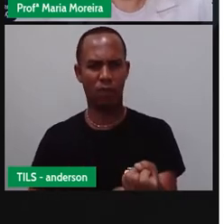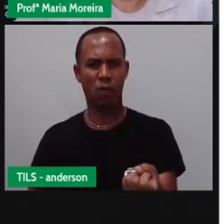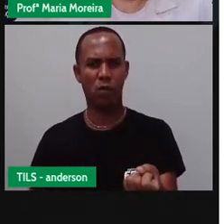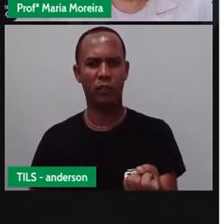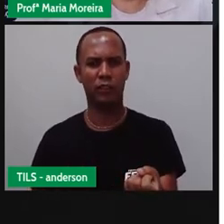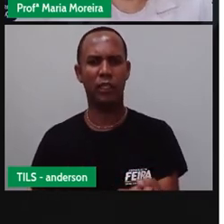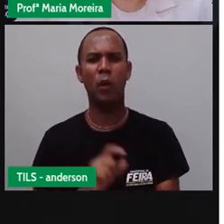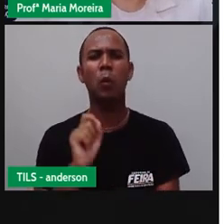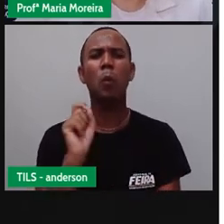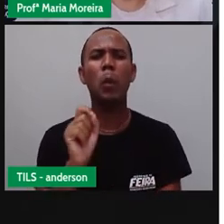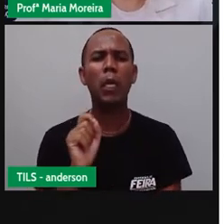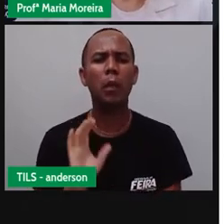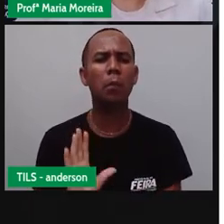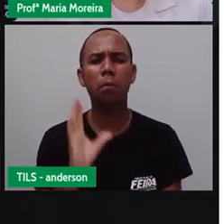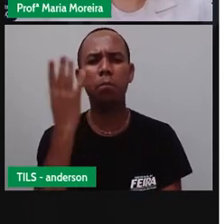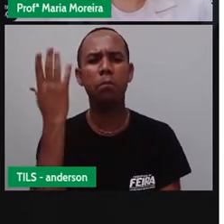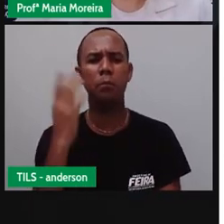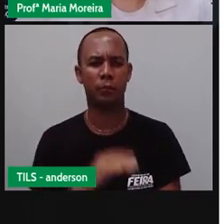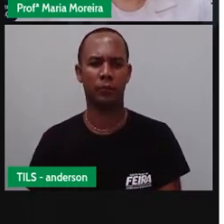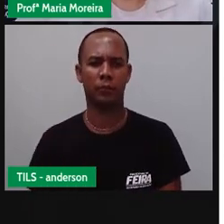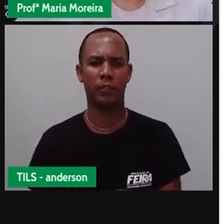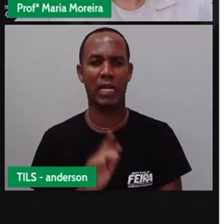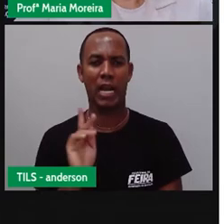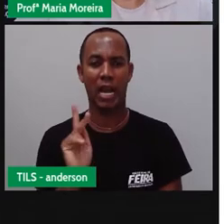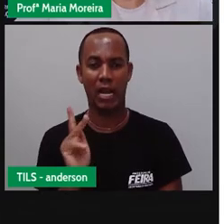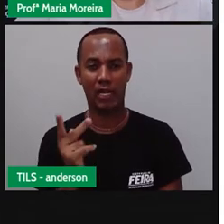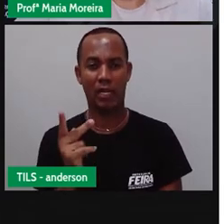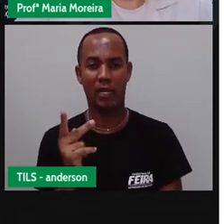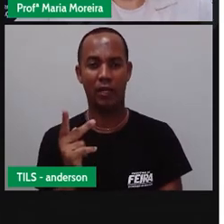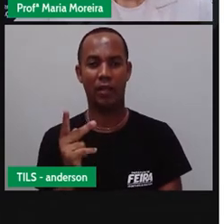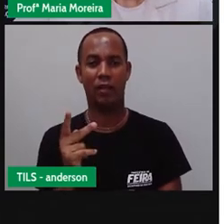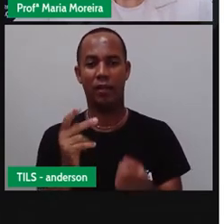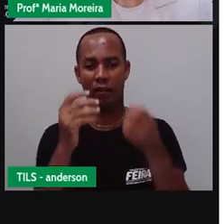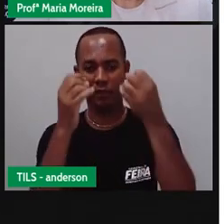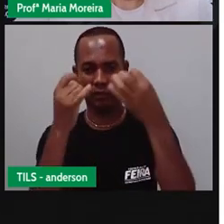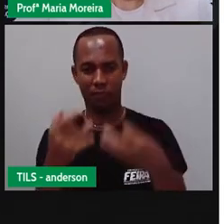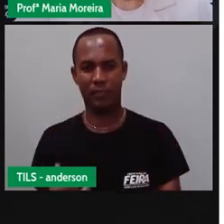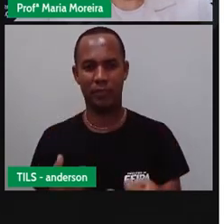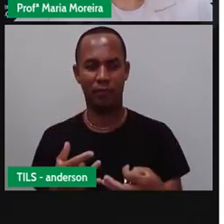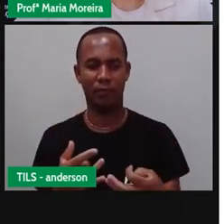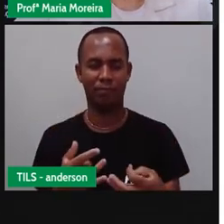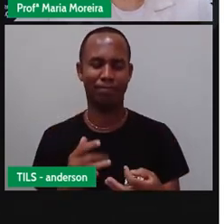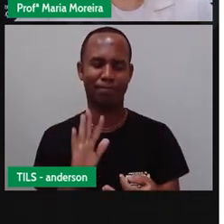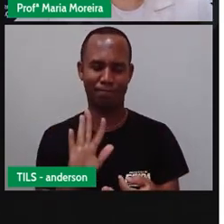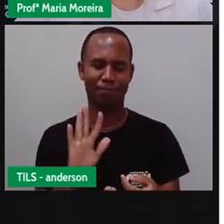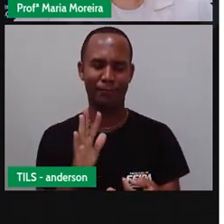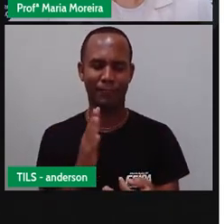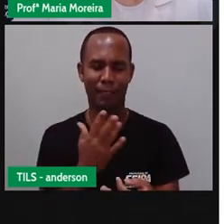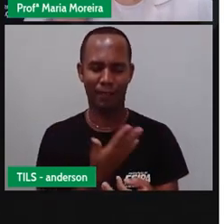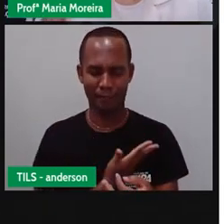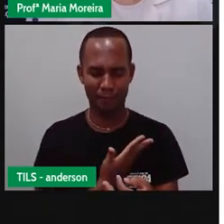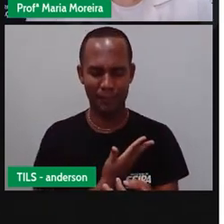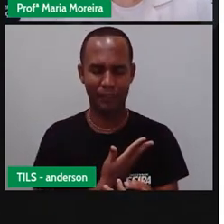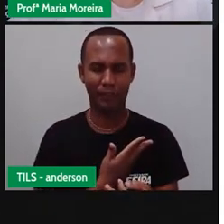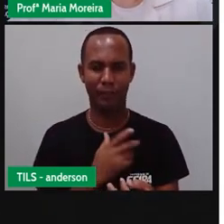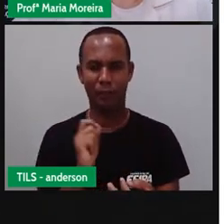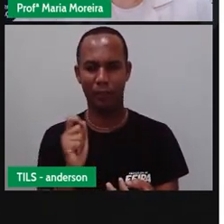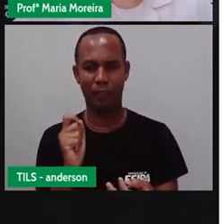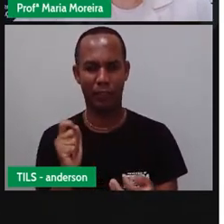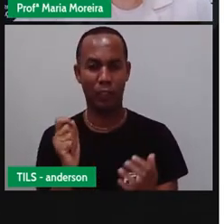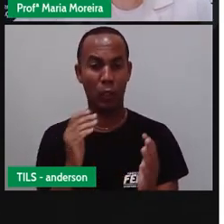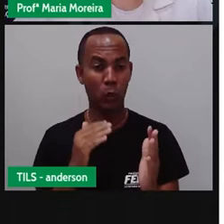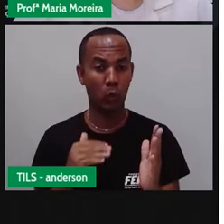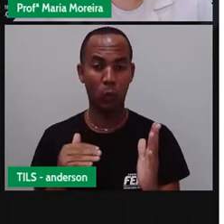O que houve H explicou Amiga o que acontece é que